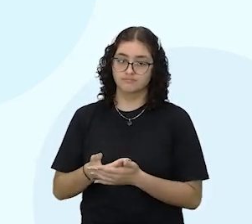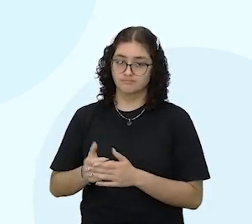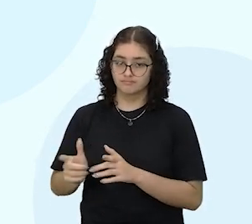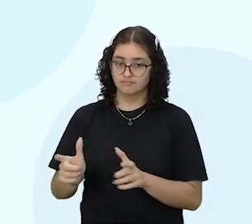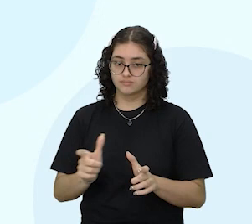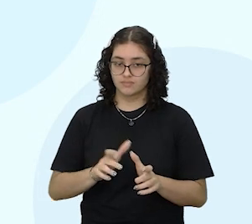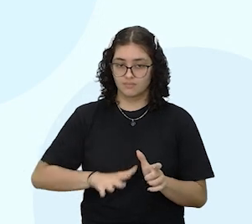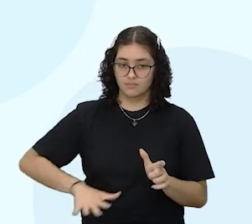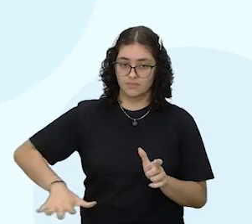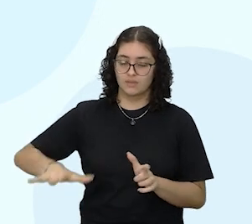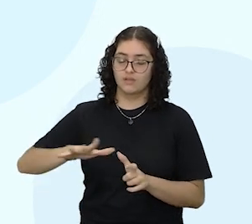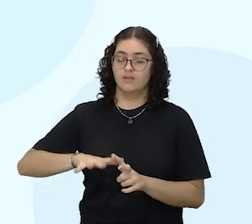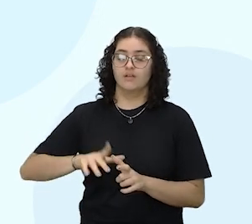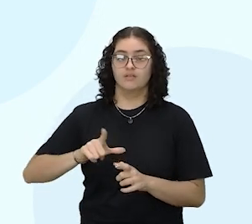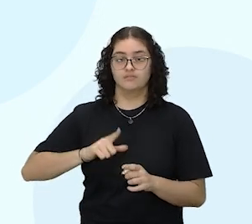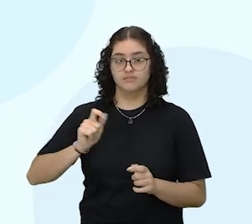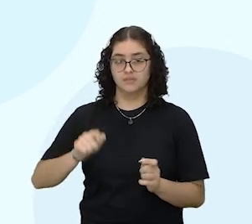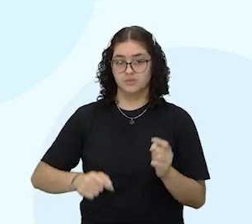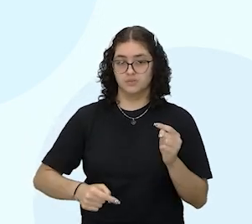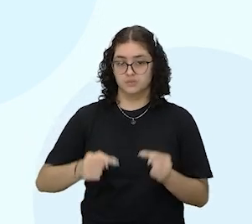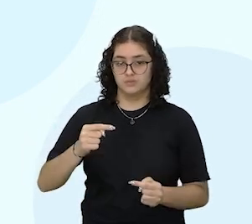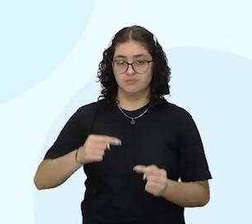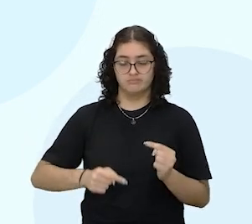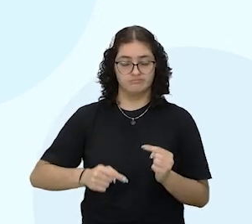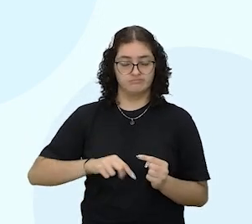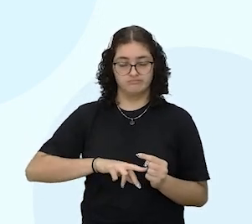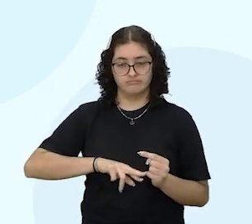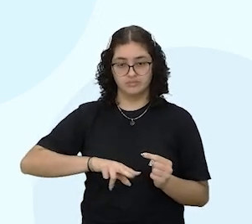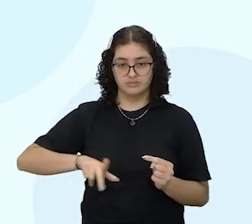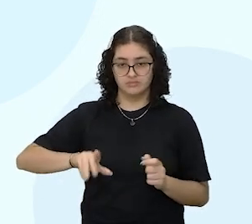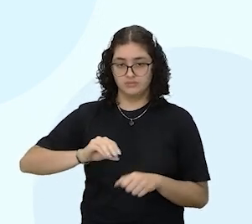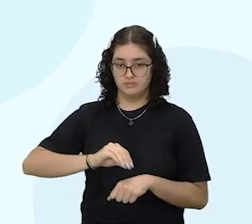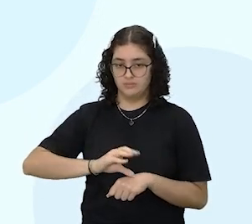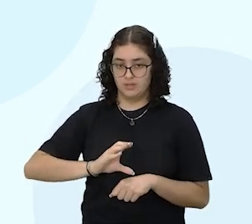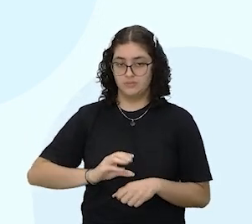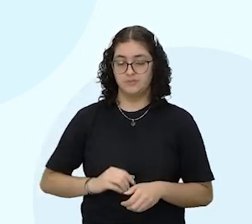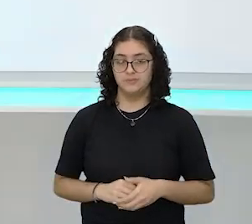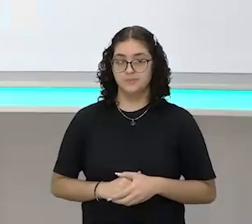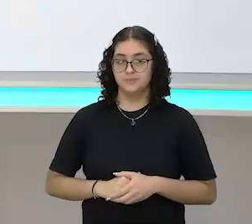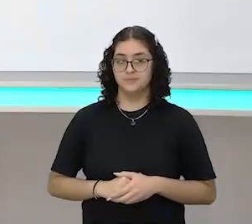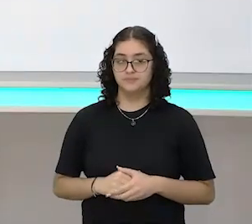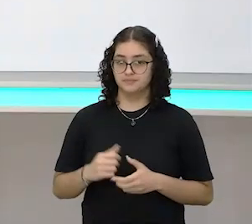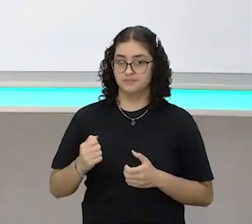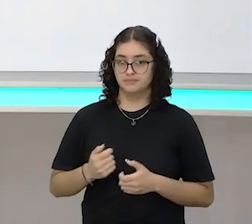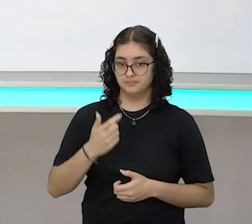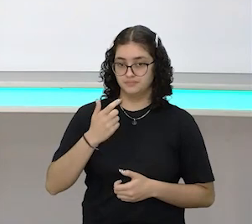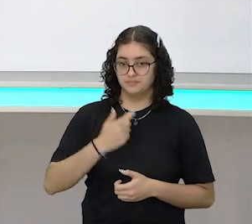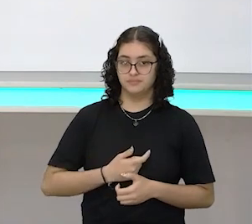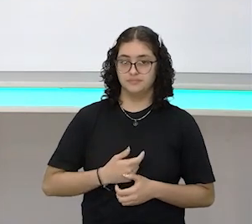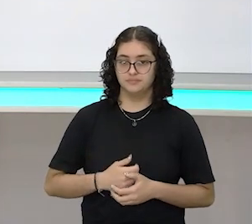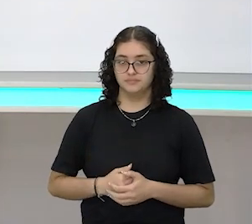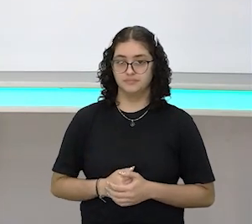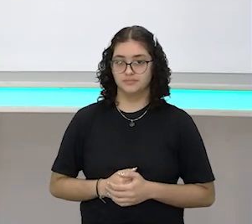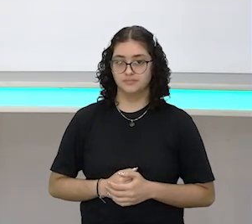possibilita discussões em diferentes campos do conhecimento. Pessoal, pode voltar em mim.